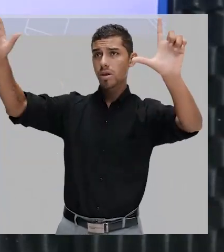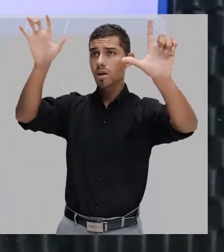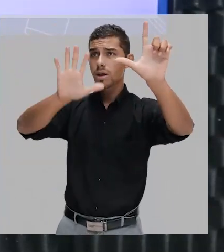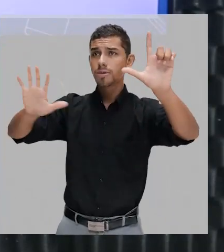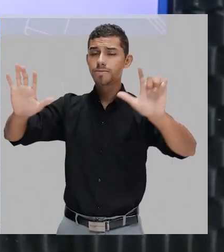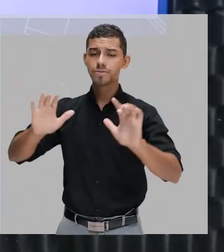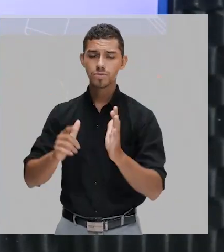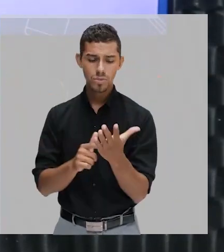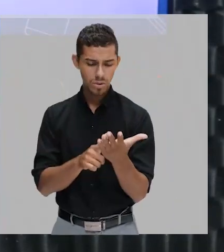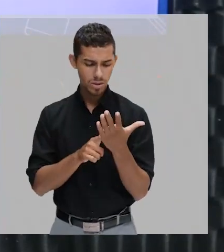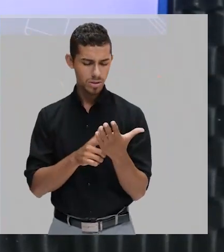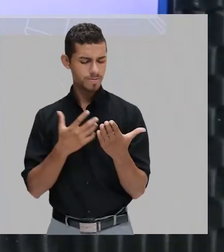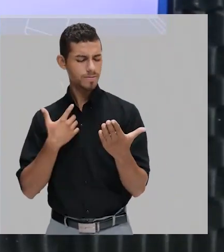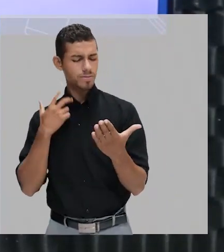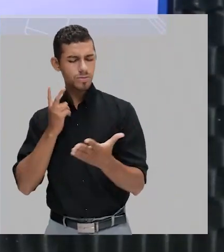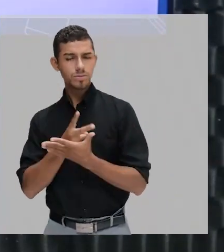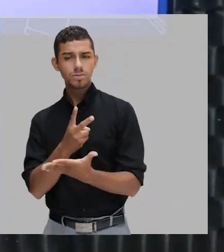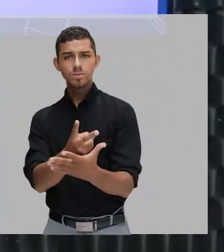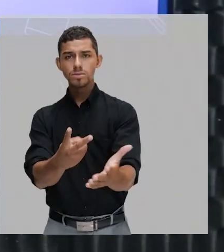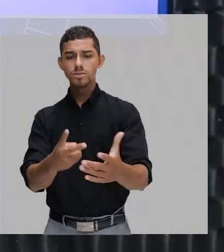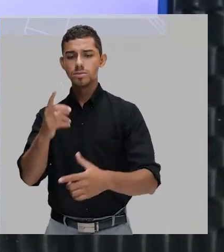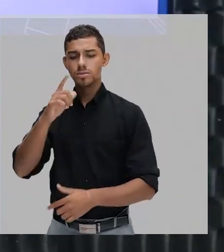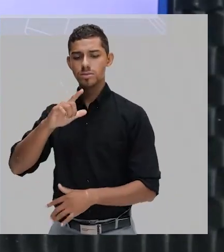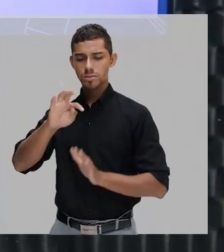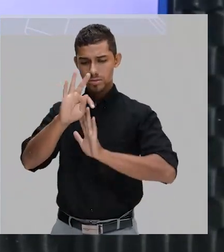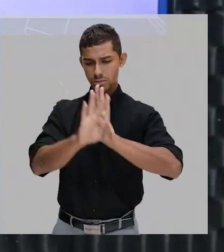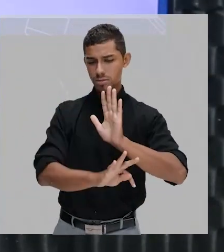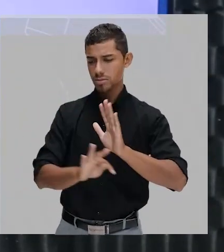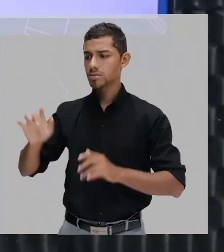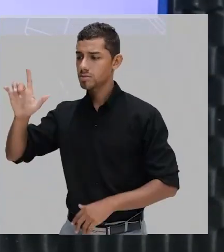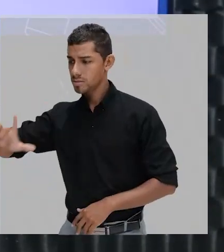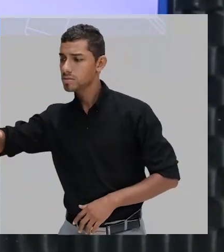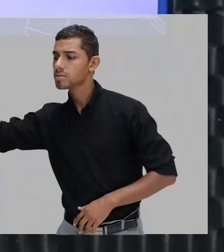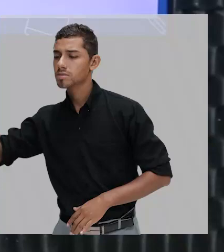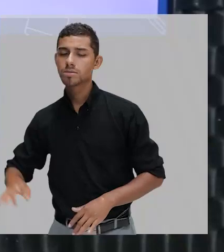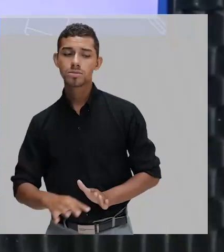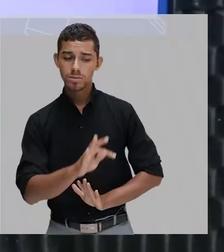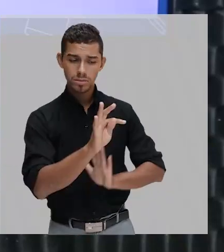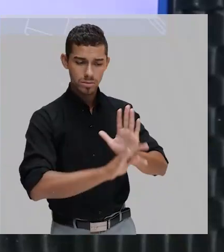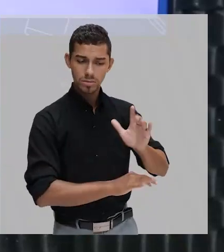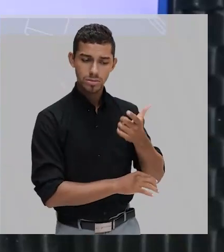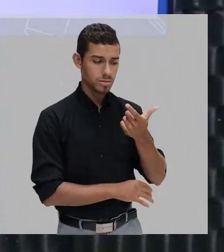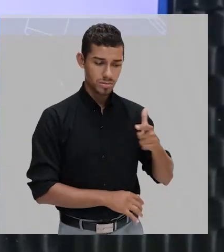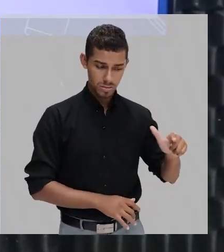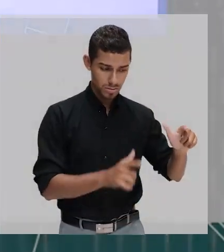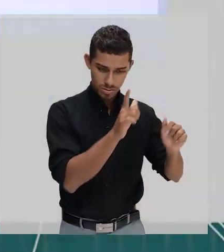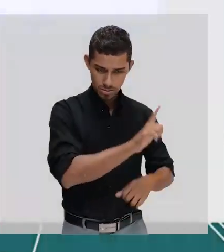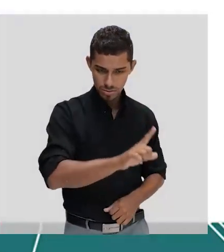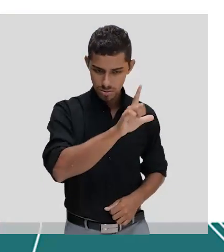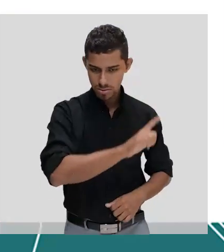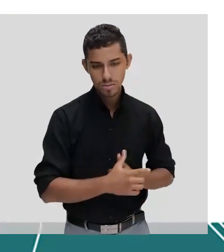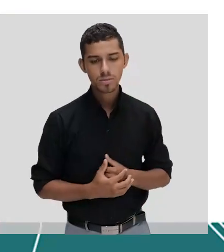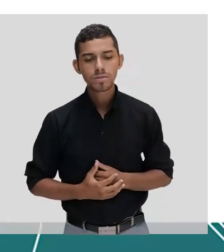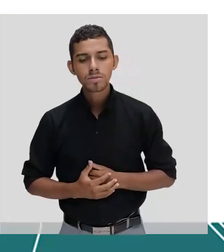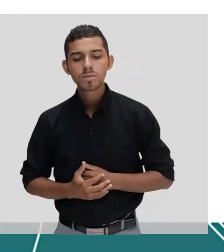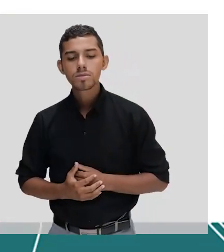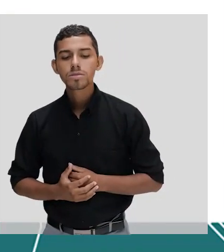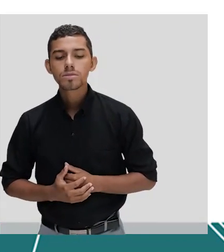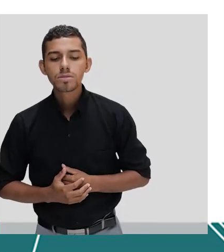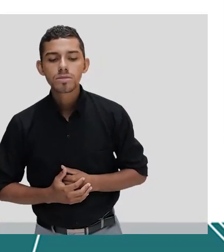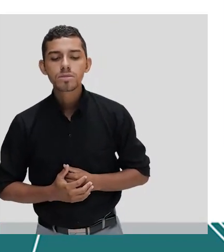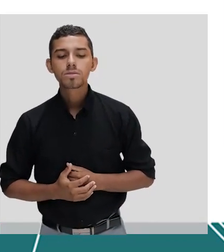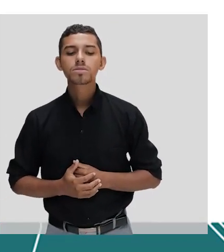tempo todo nós estamos cercados de textos literários e textos não literários. Então, vamos começar